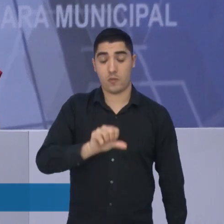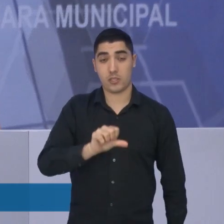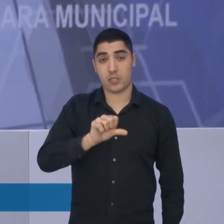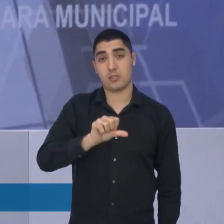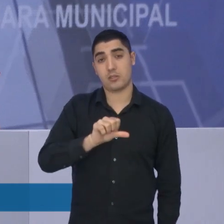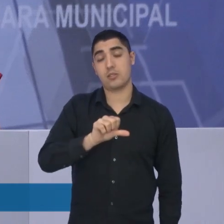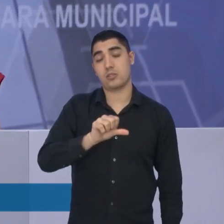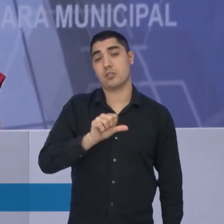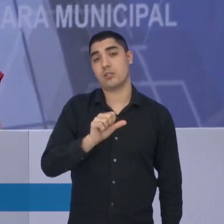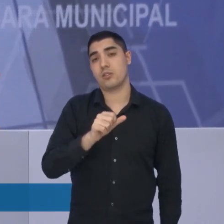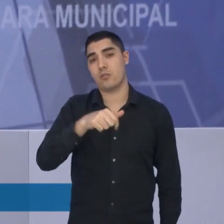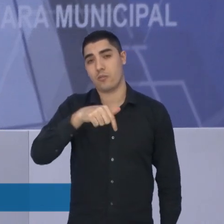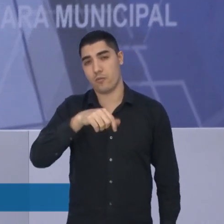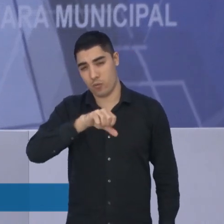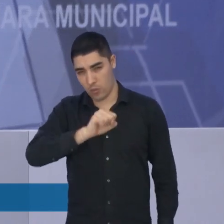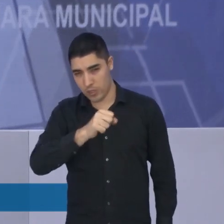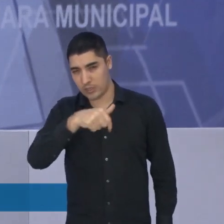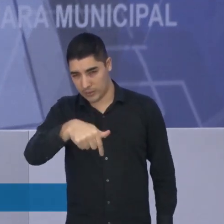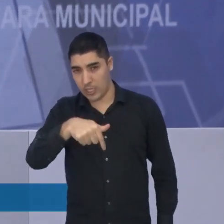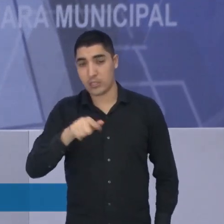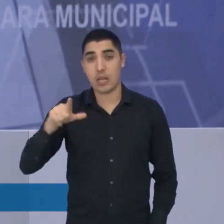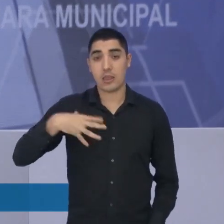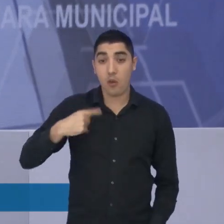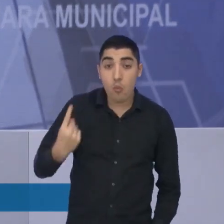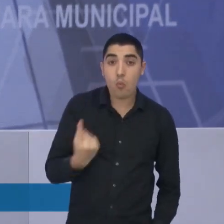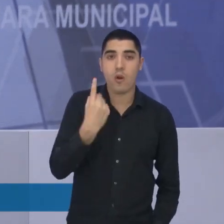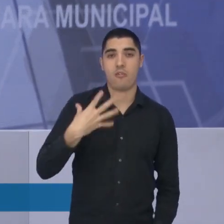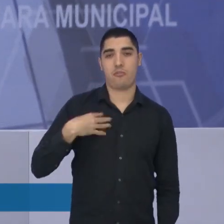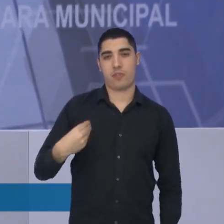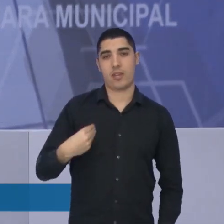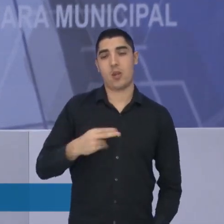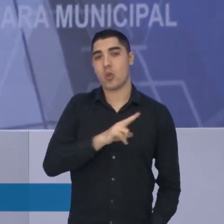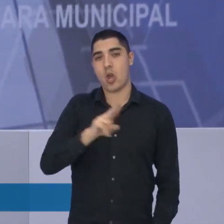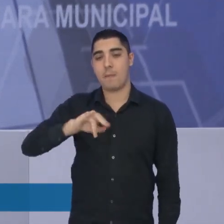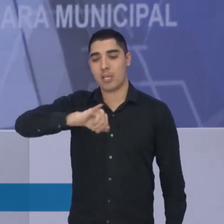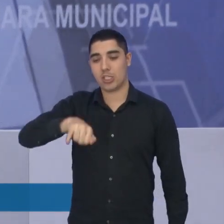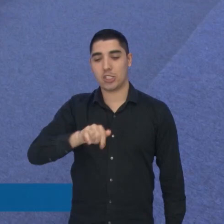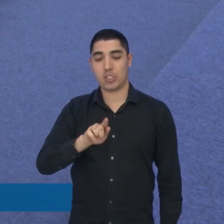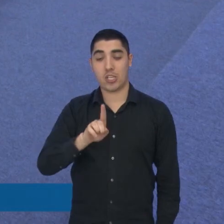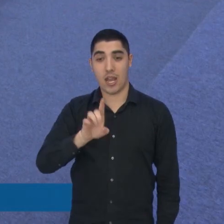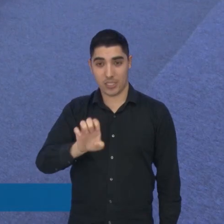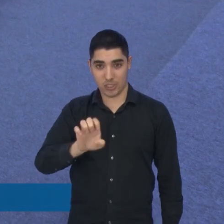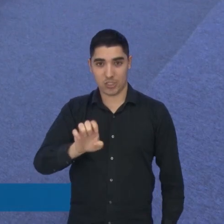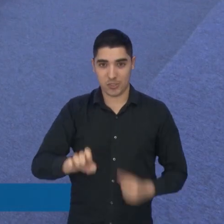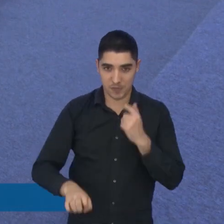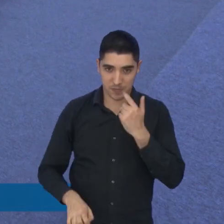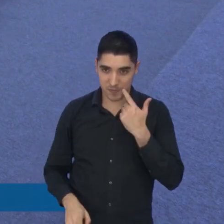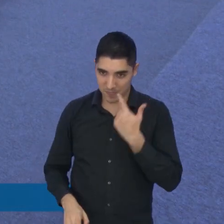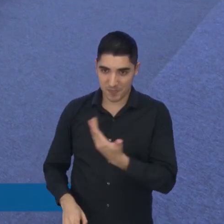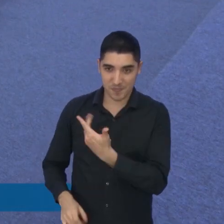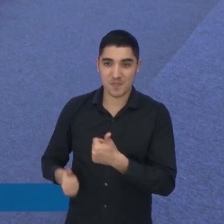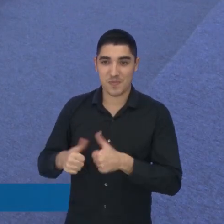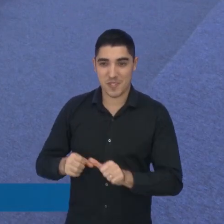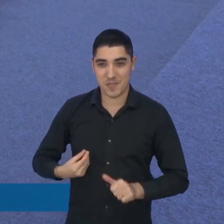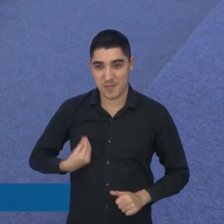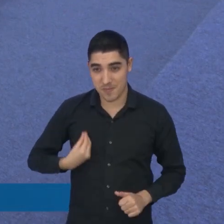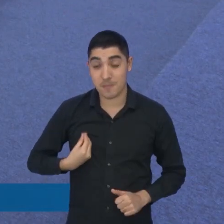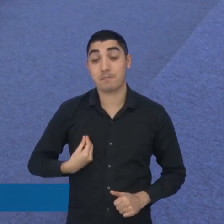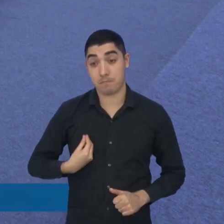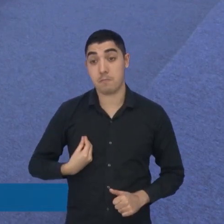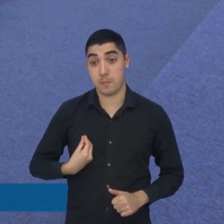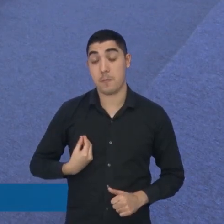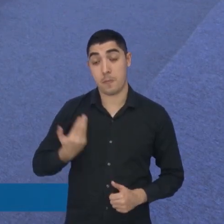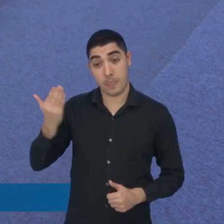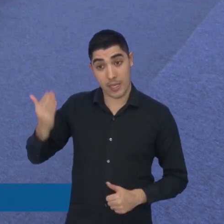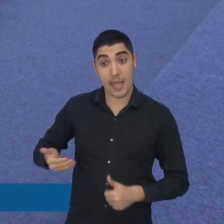1997, teve sua única filha, Jade, está aí, Andrade Santos. Trabalhando na área